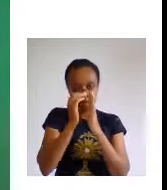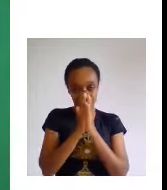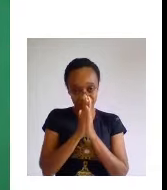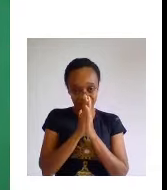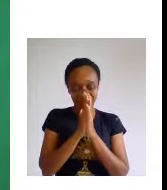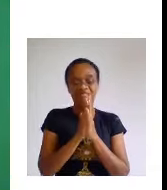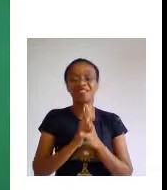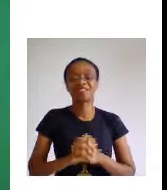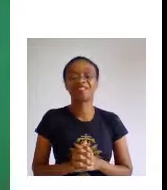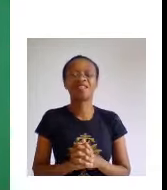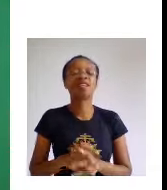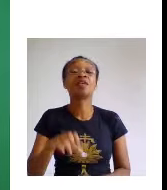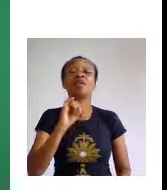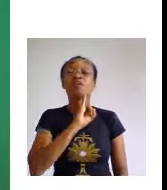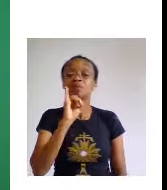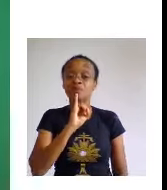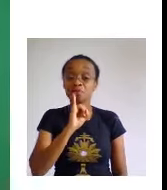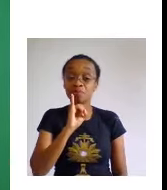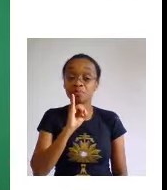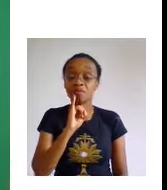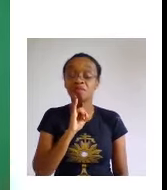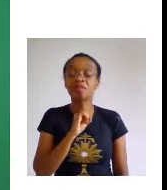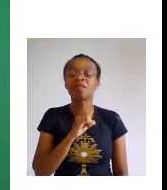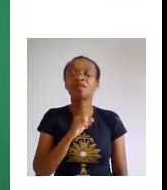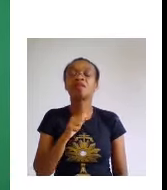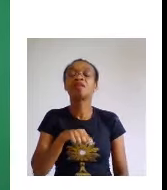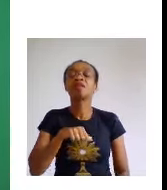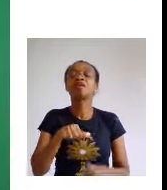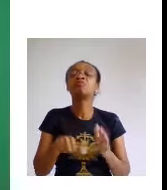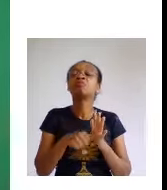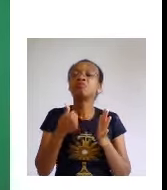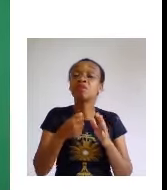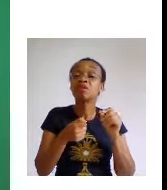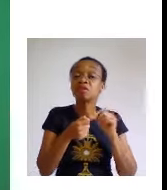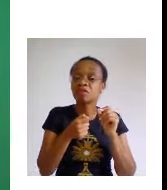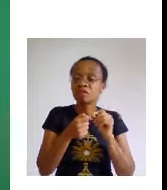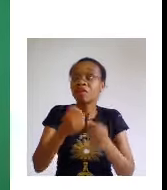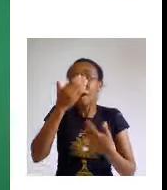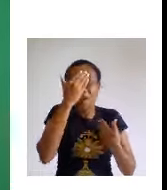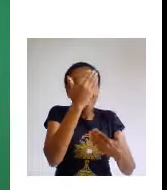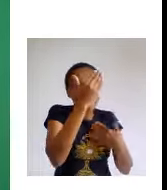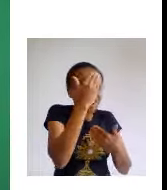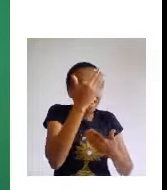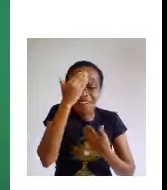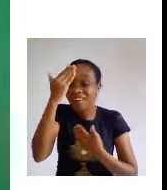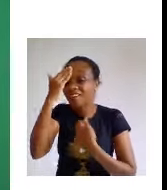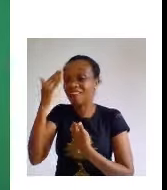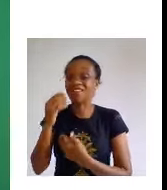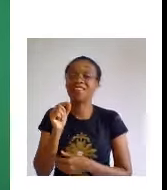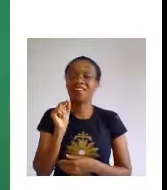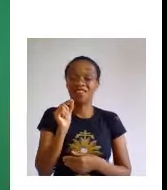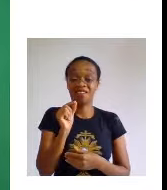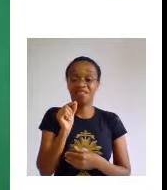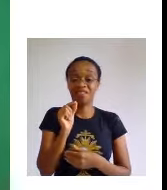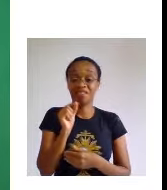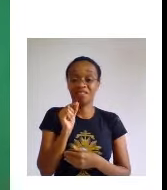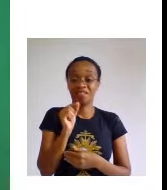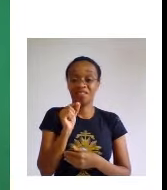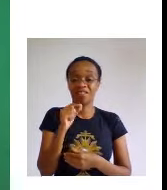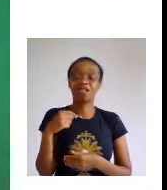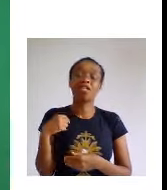Irmãos, irmãs, primeiramente quero fazer aqui alguns agradecimentos, tá, que